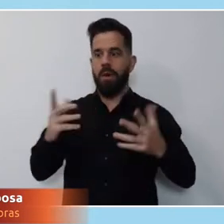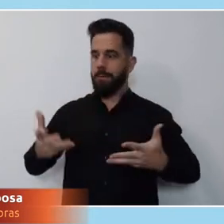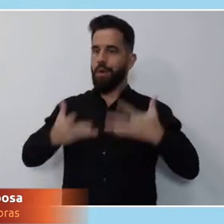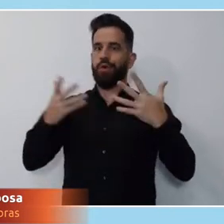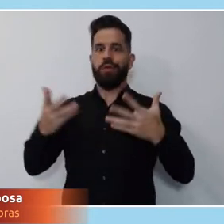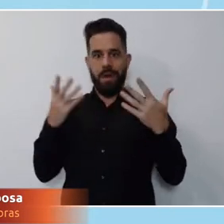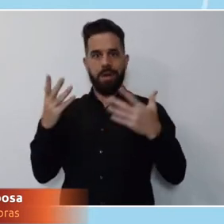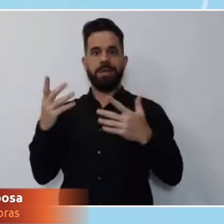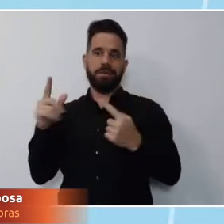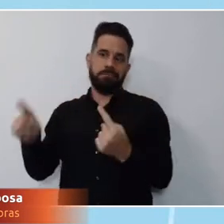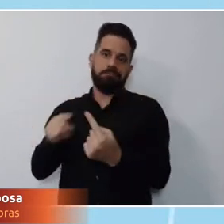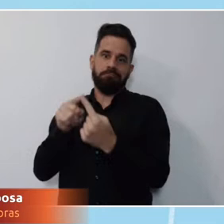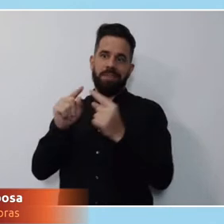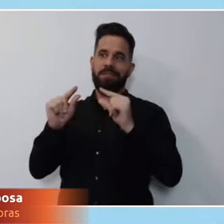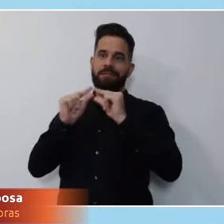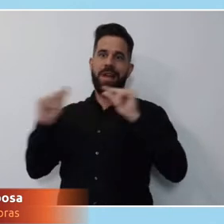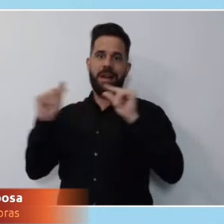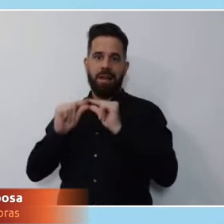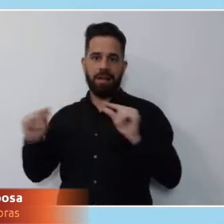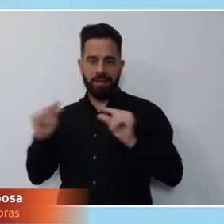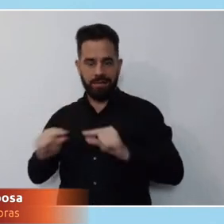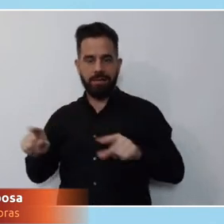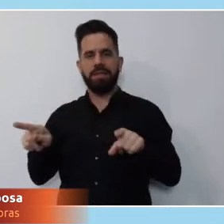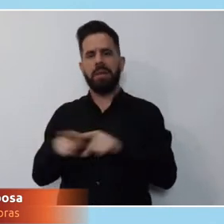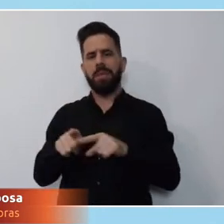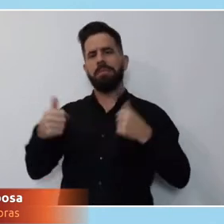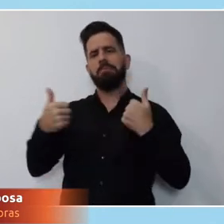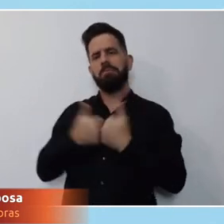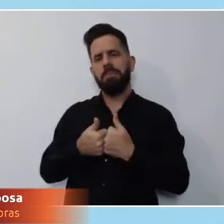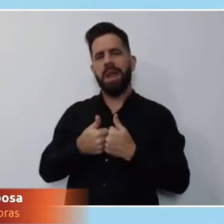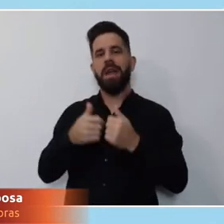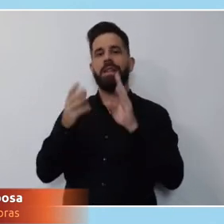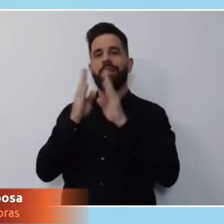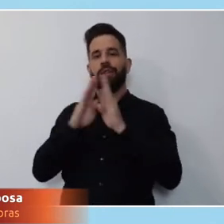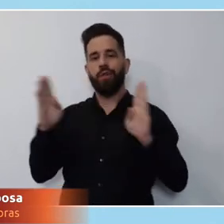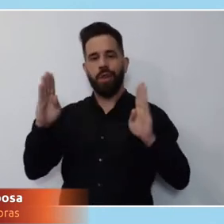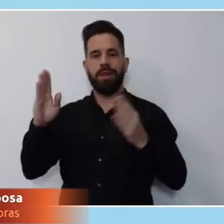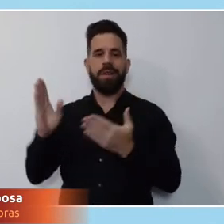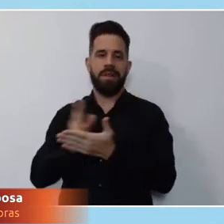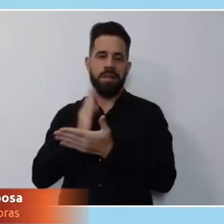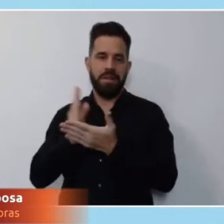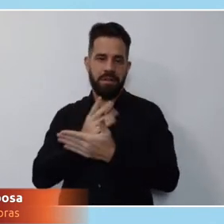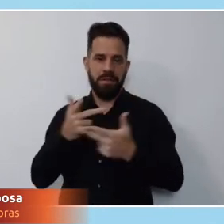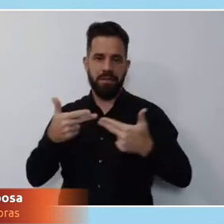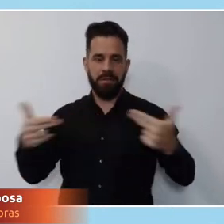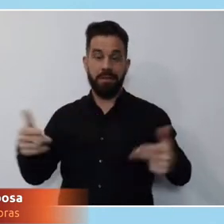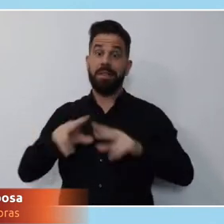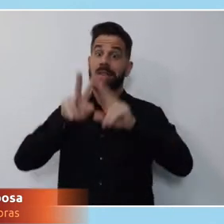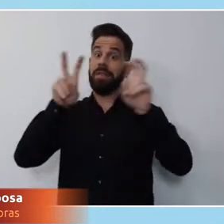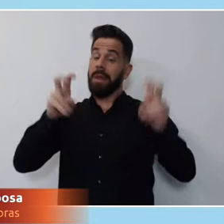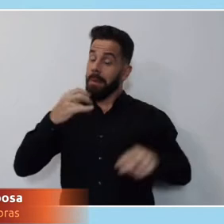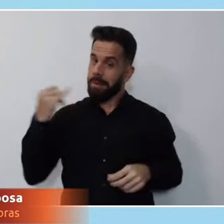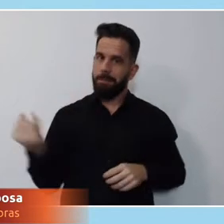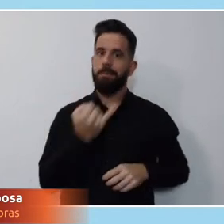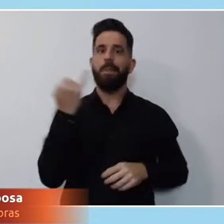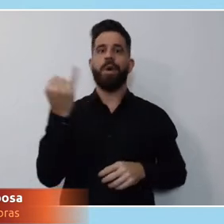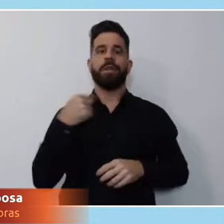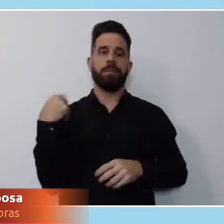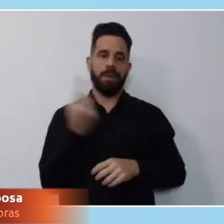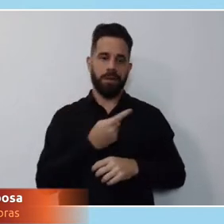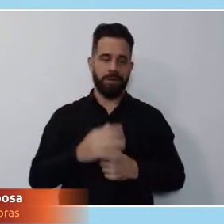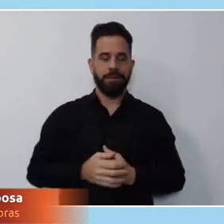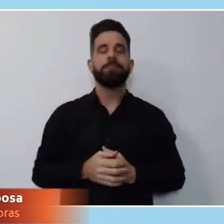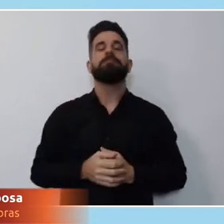estante de livros. E mais uma vez é um prazer estar aqui falando sobre essa temática tão importante para todos nós. Prazer é nosso, professor. E